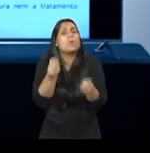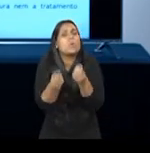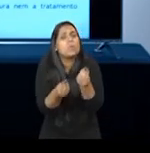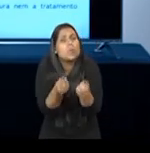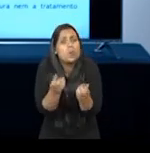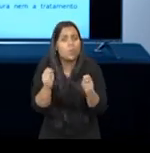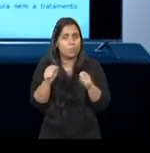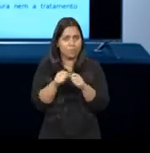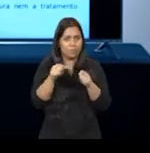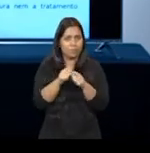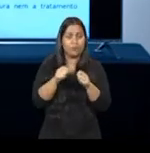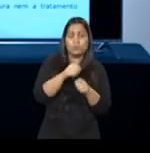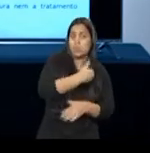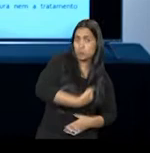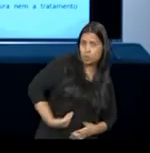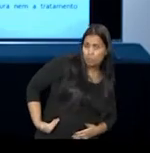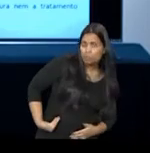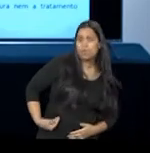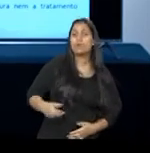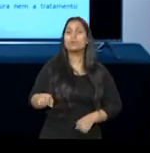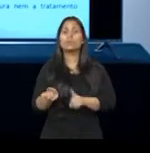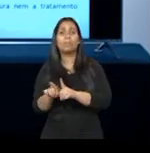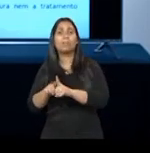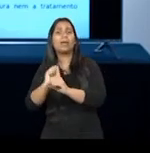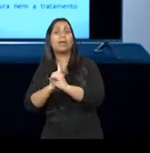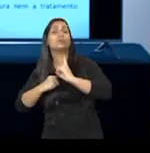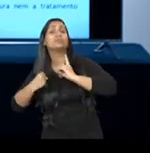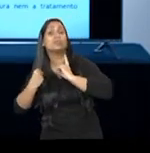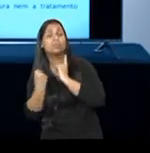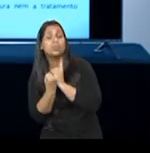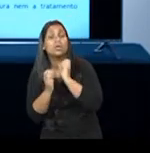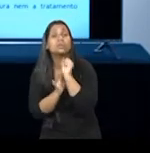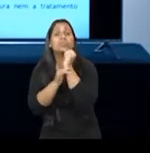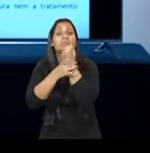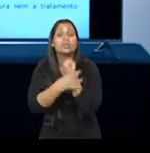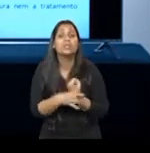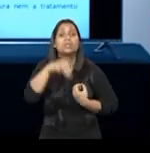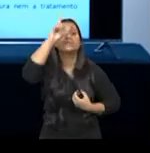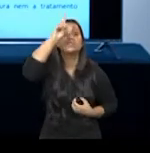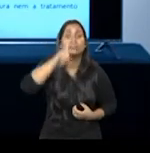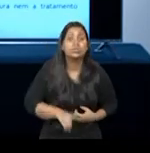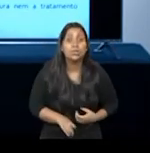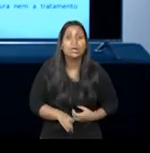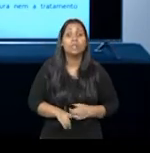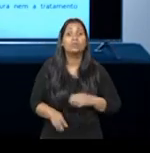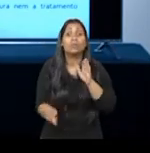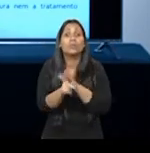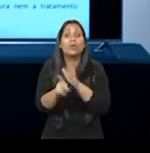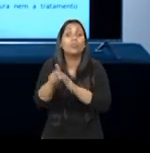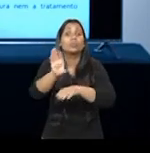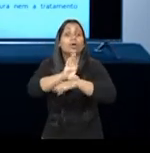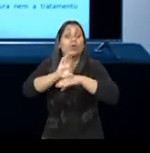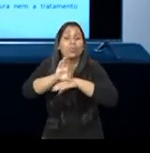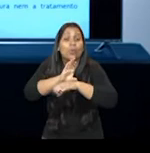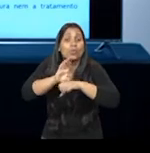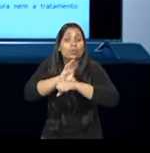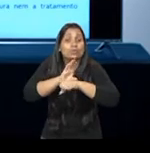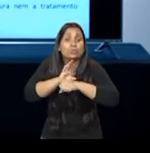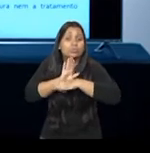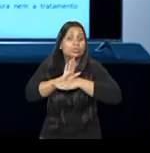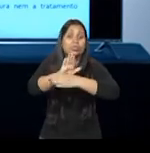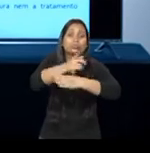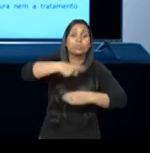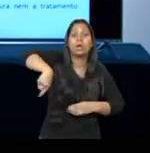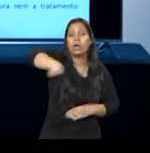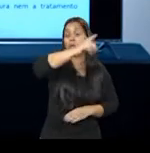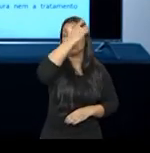pode fazer, tanto o governo quanto a sociedade, para garantir que esses direitos constitucionais sejam atendidos